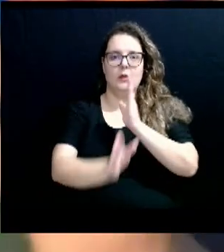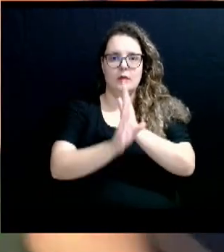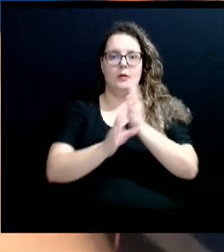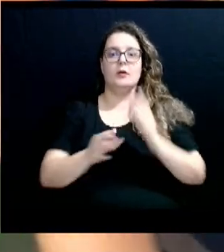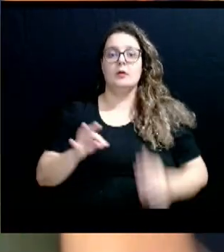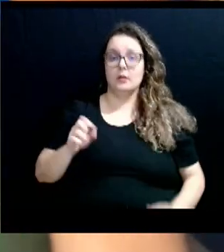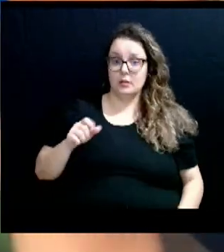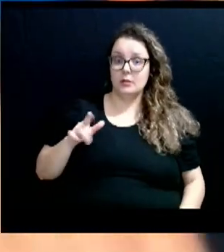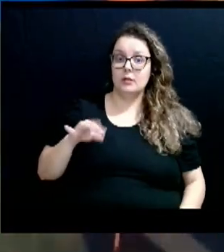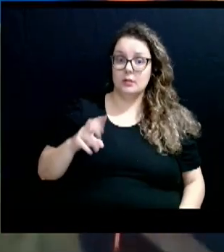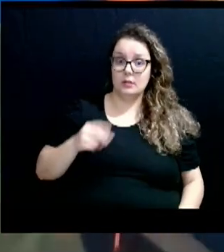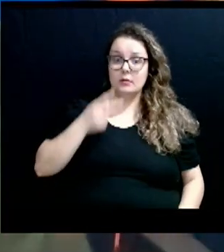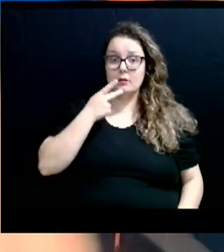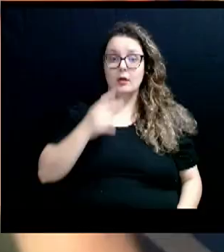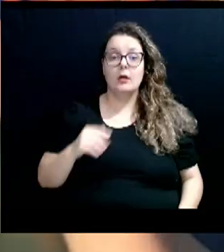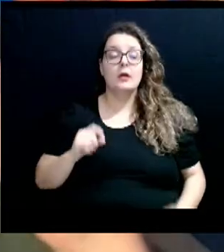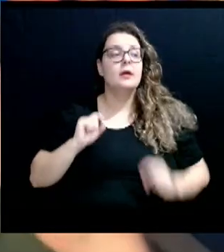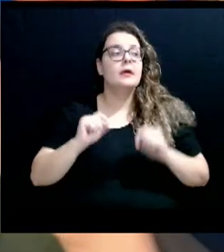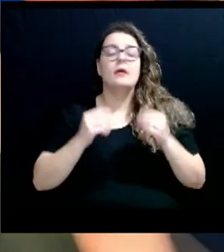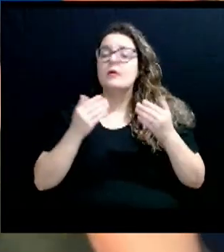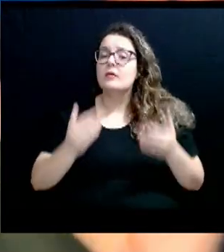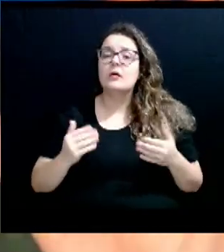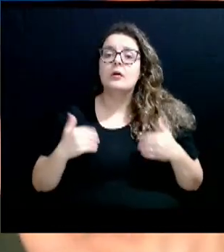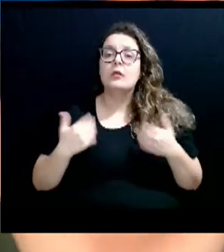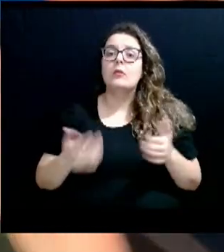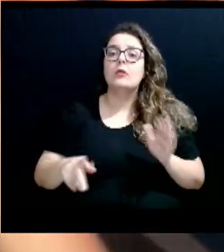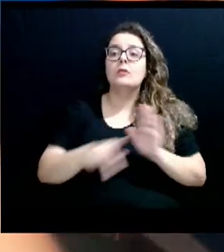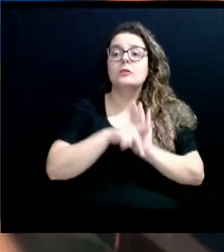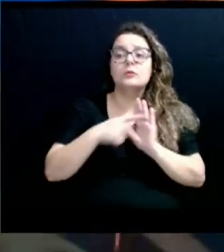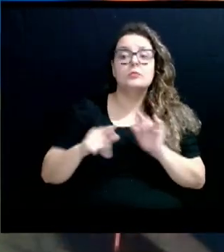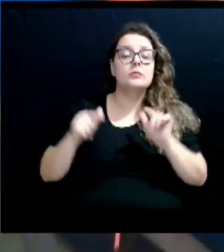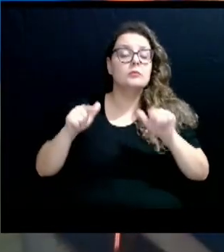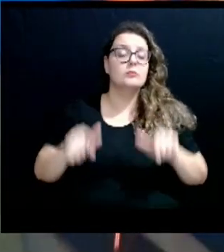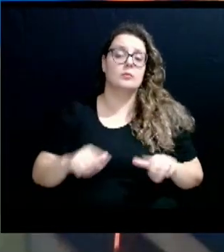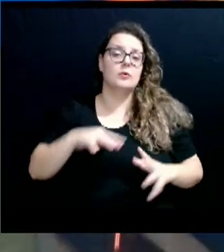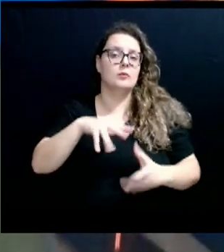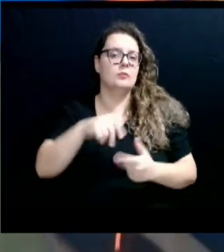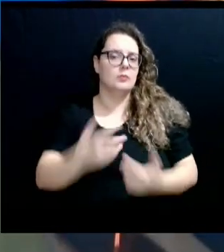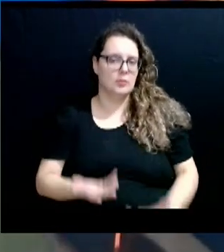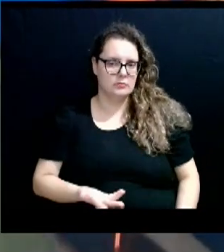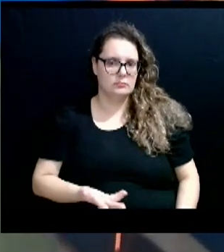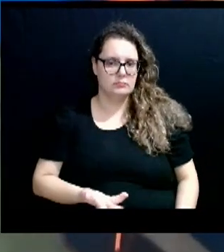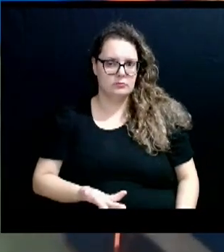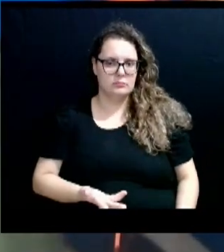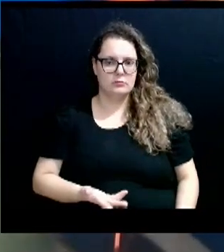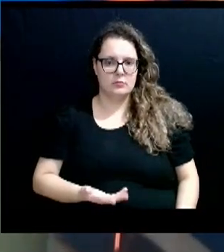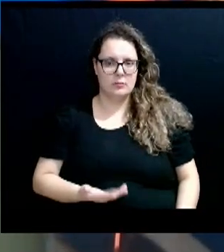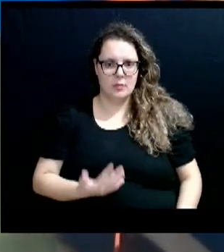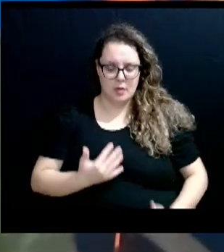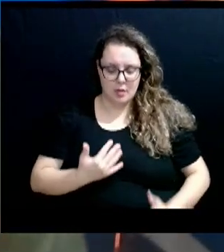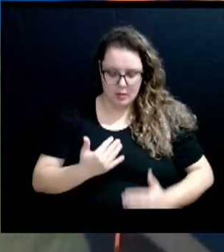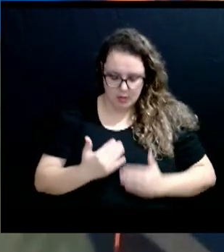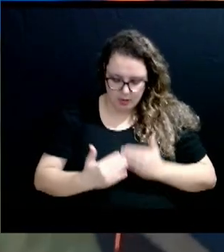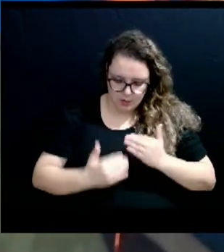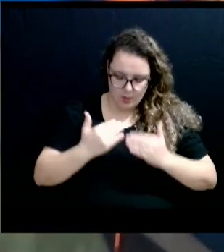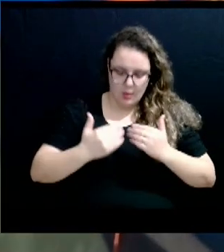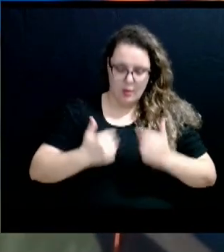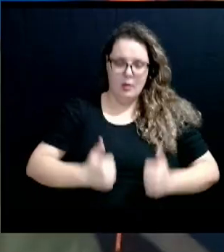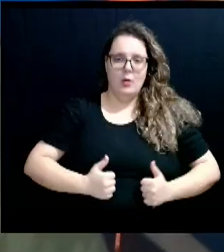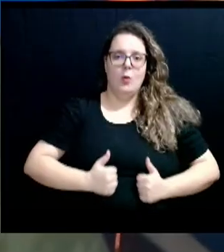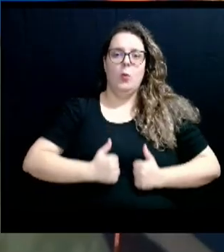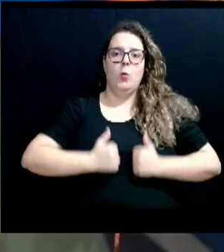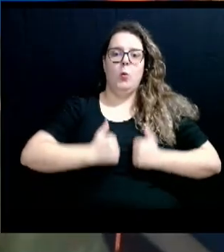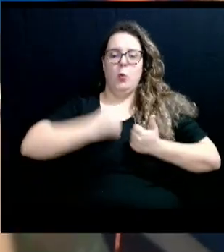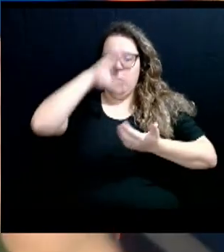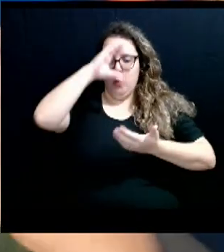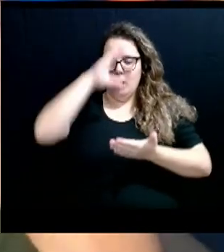você, qual é o seu lugar no mundo, e você pode desenvolver uma autoconfiança a partir desse conhecimento da